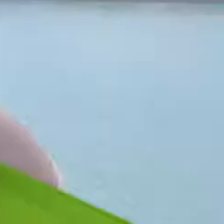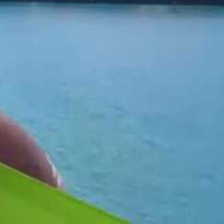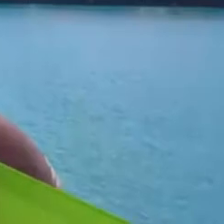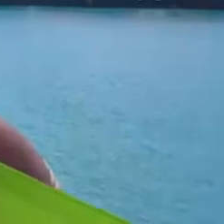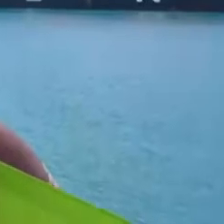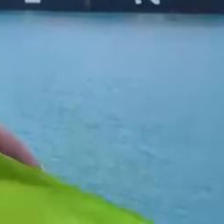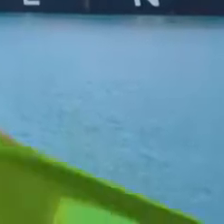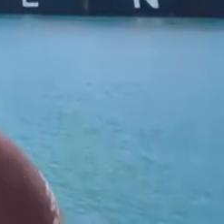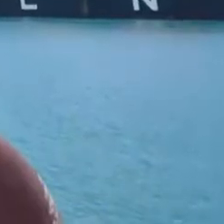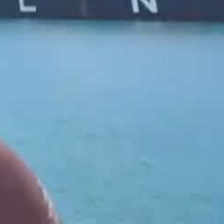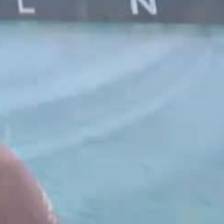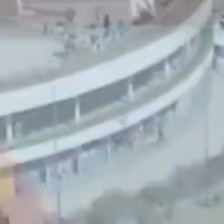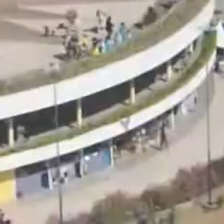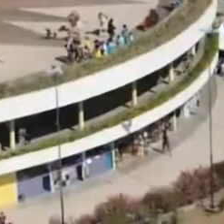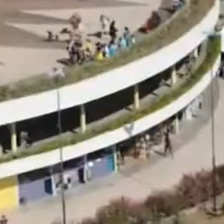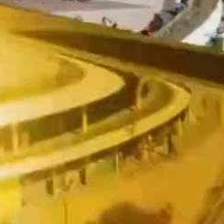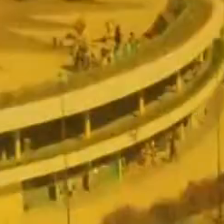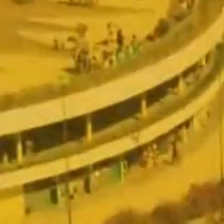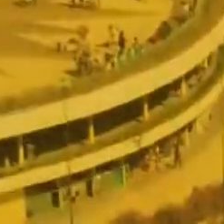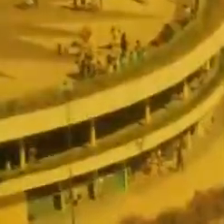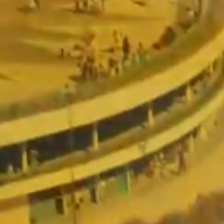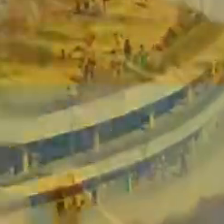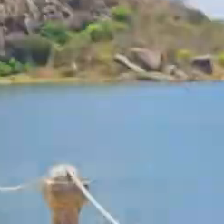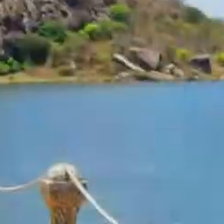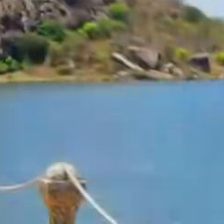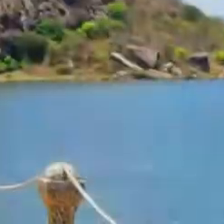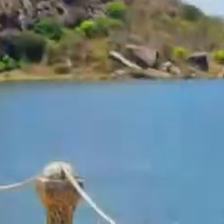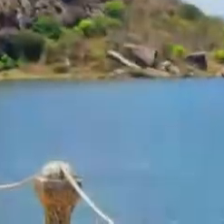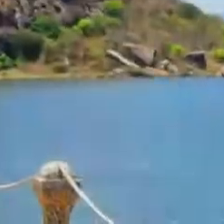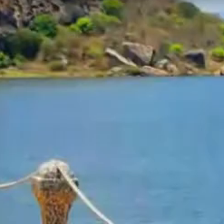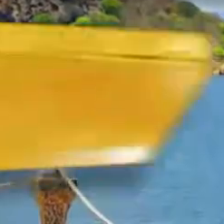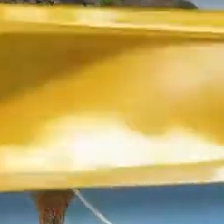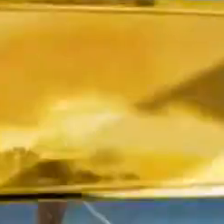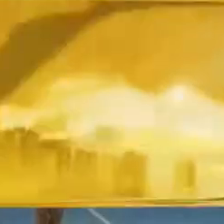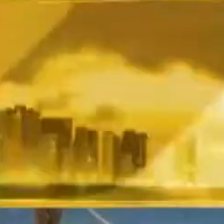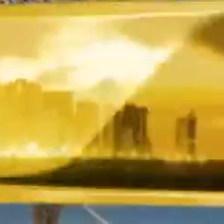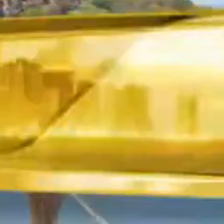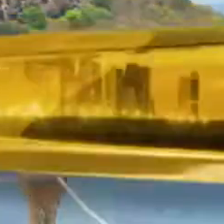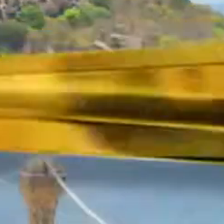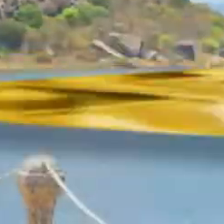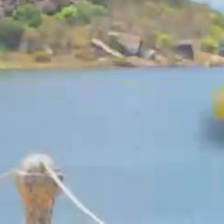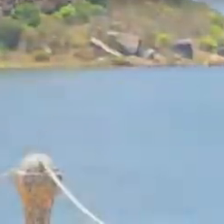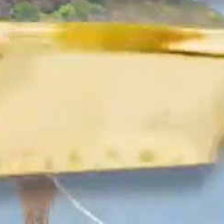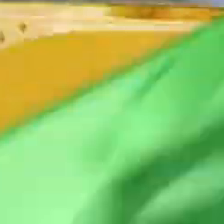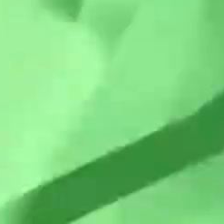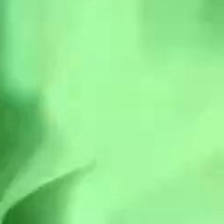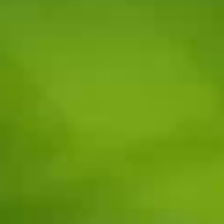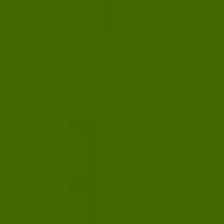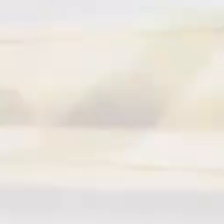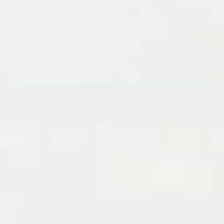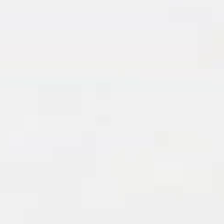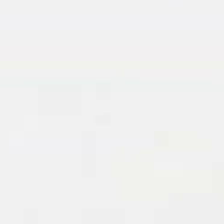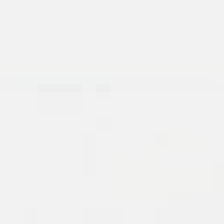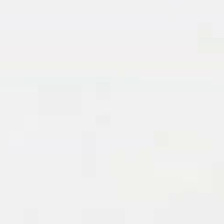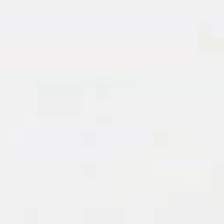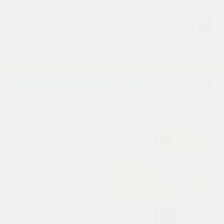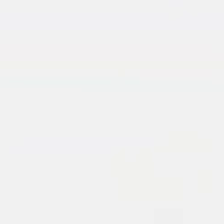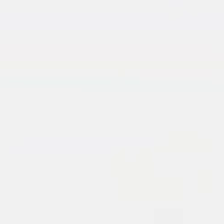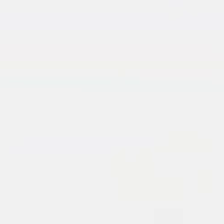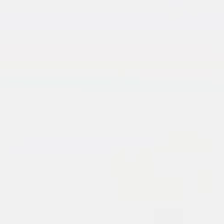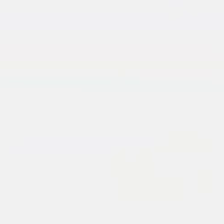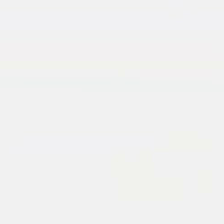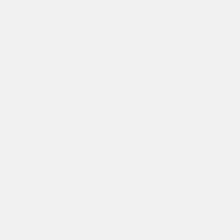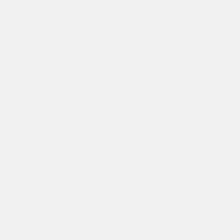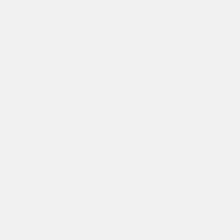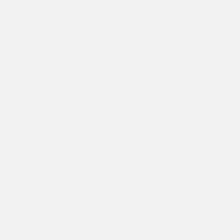nossa marca é mudar pra você se ver melhor. Aqui na TV Assembleia.